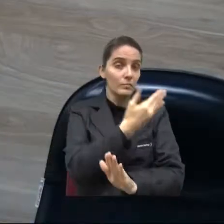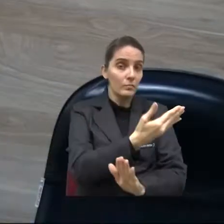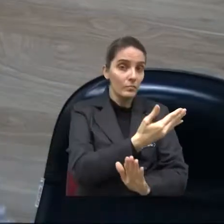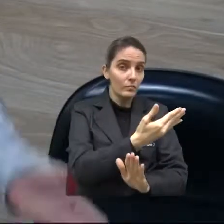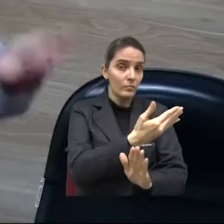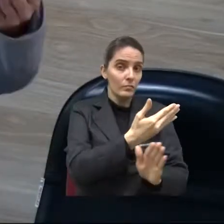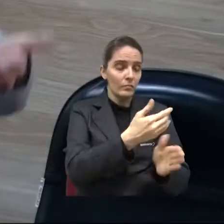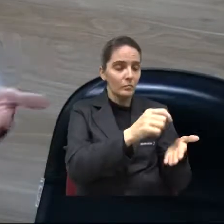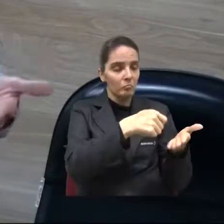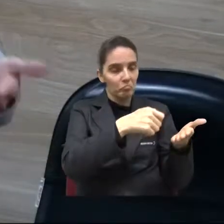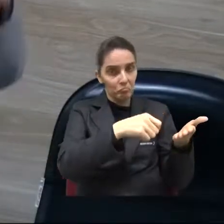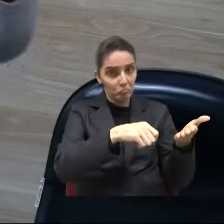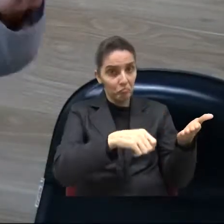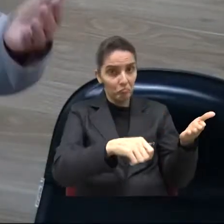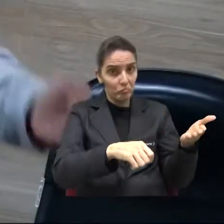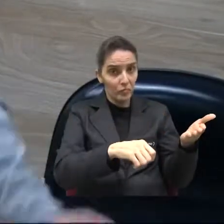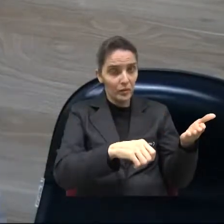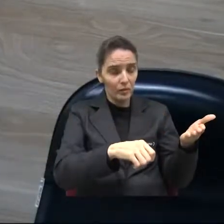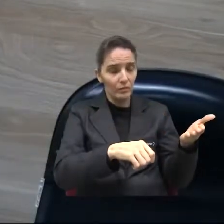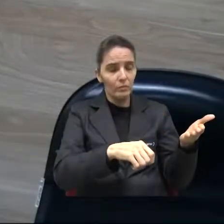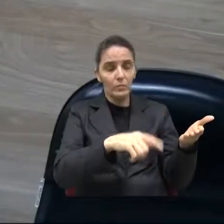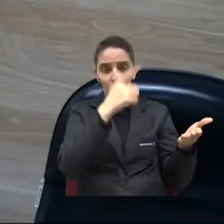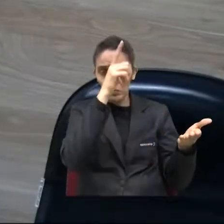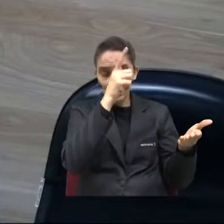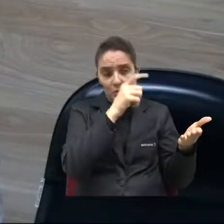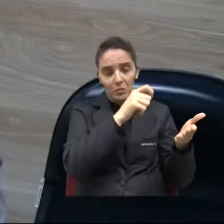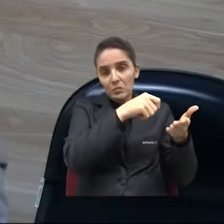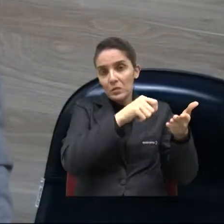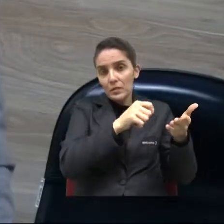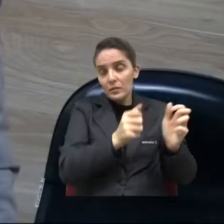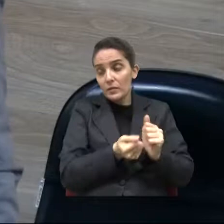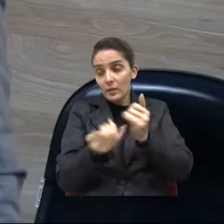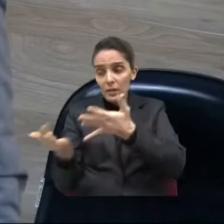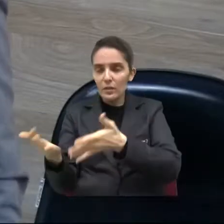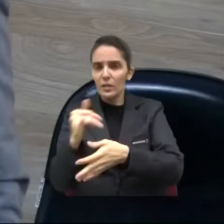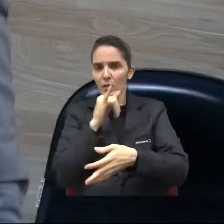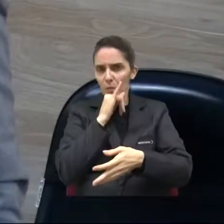uma doação escrita do vereador Lemão para